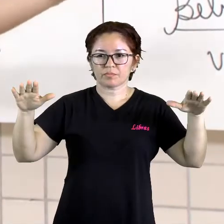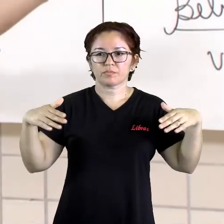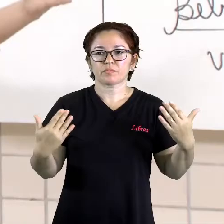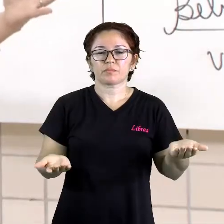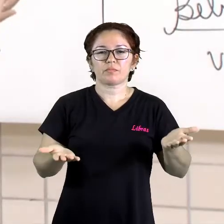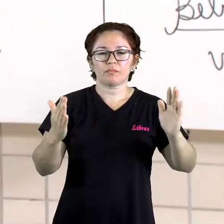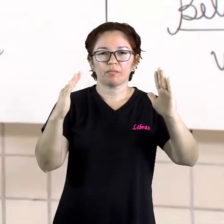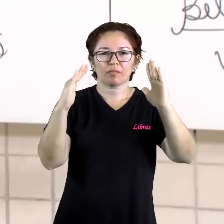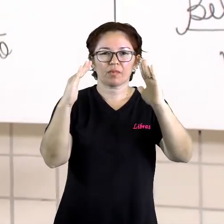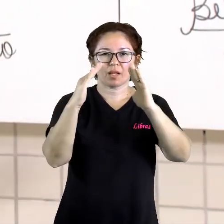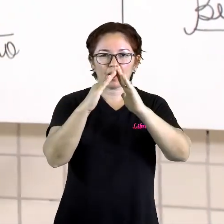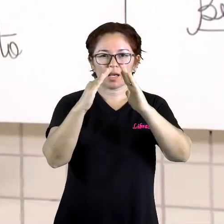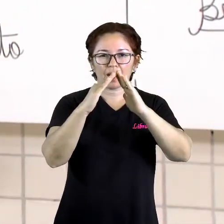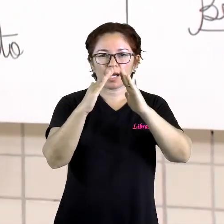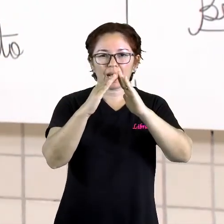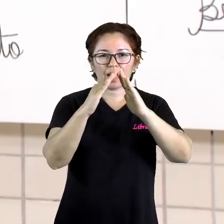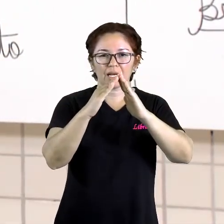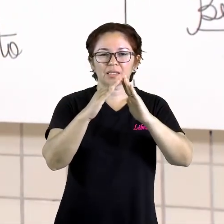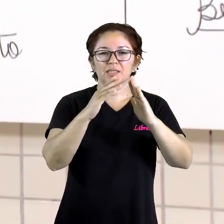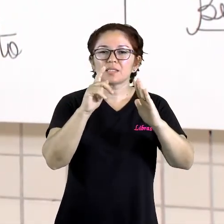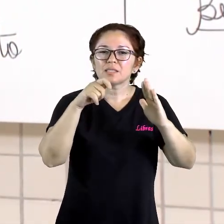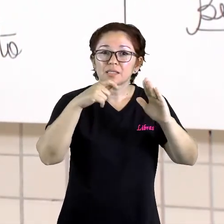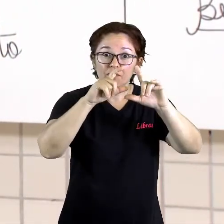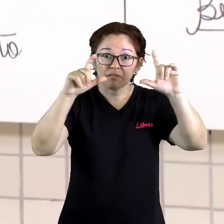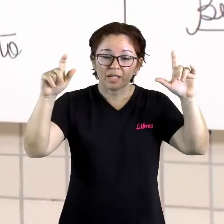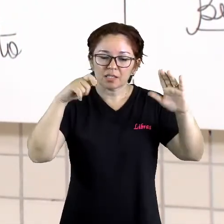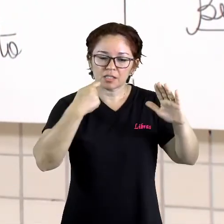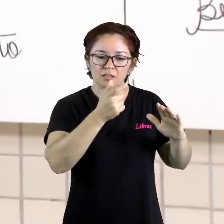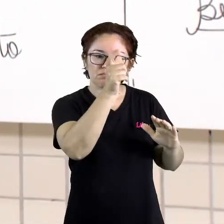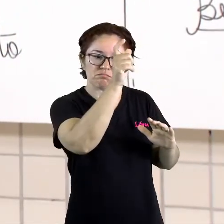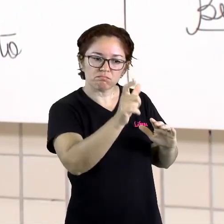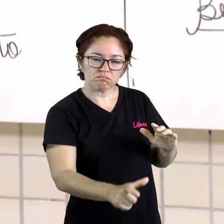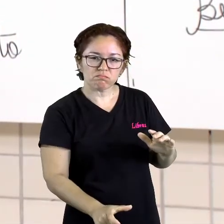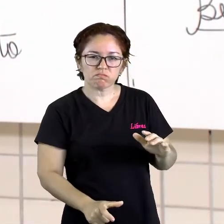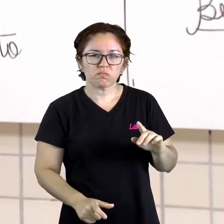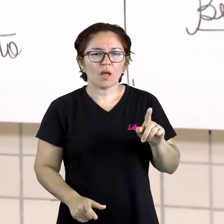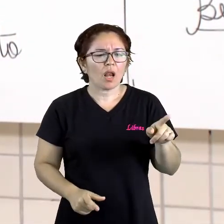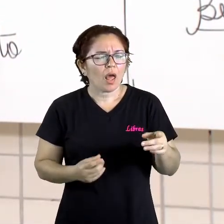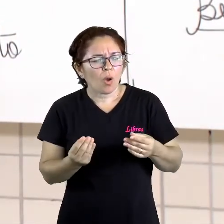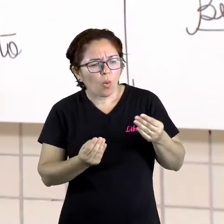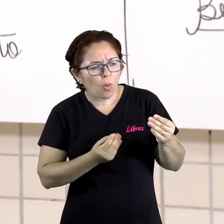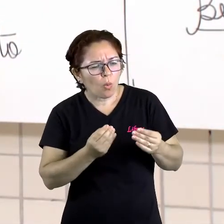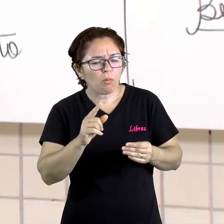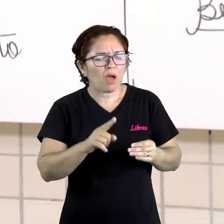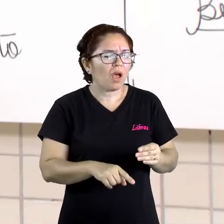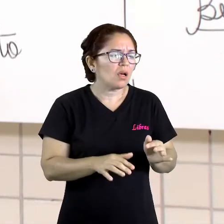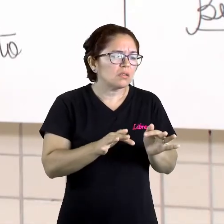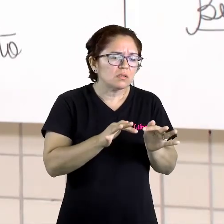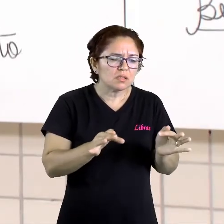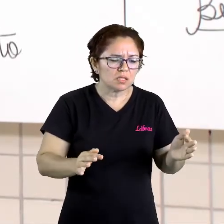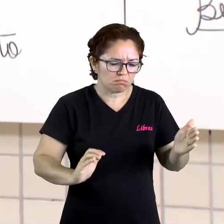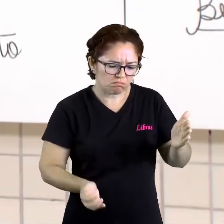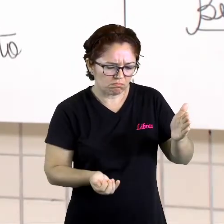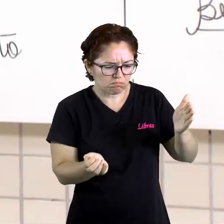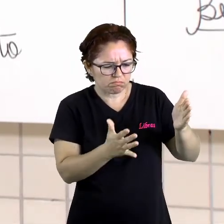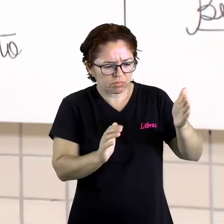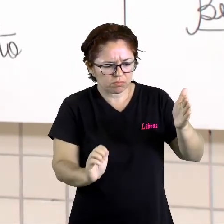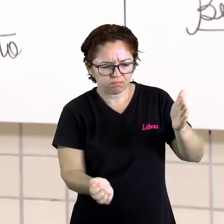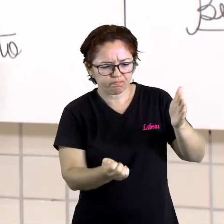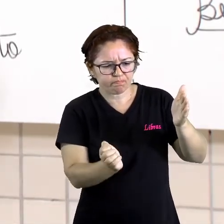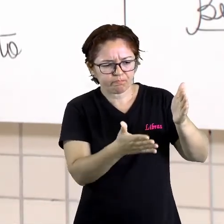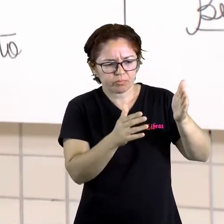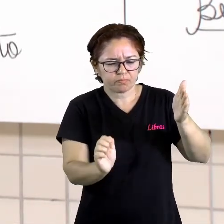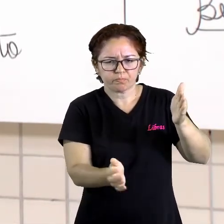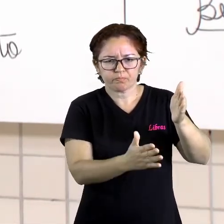sujeito. Elas eram o quê? Simples com paredes de enxumento. Observem que esse verbo eram, ele ligou